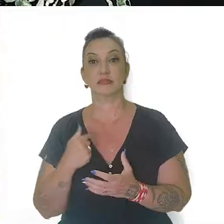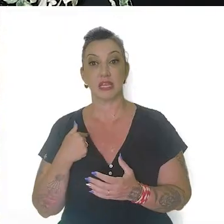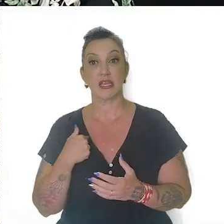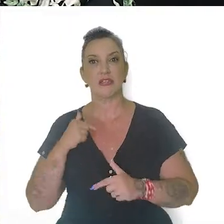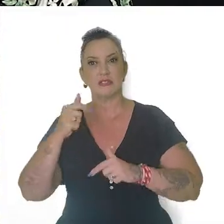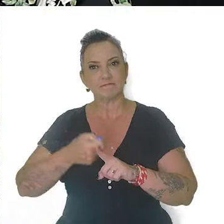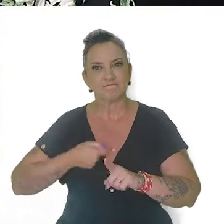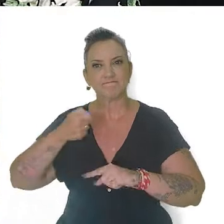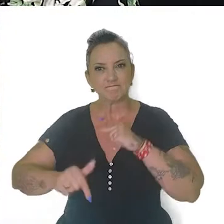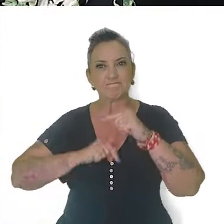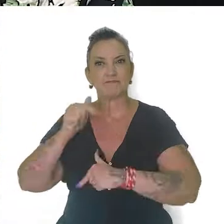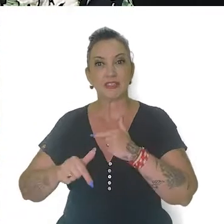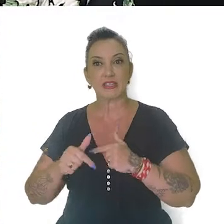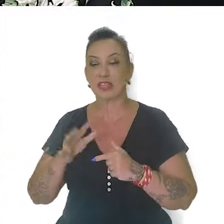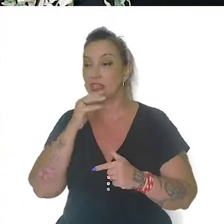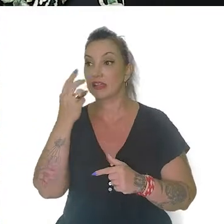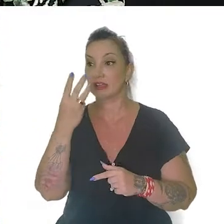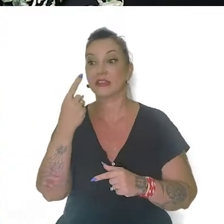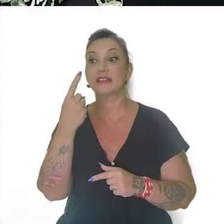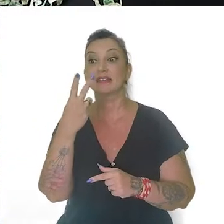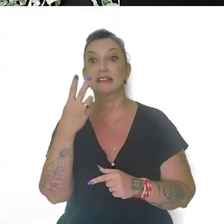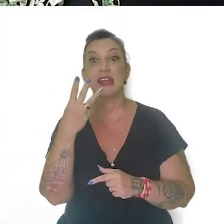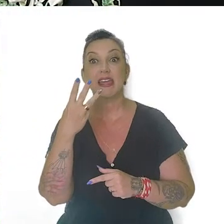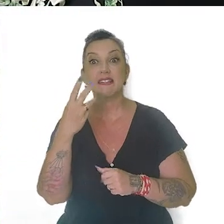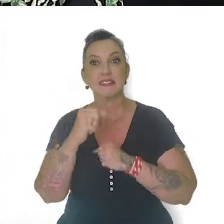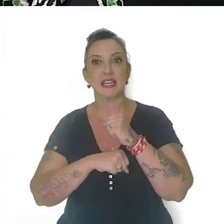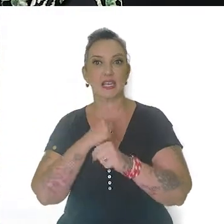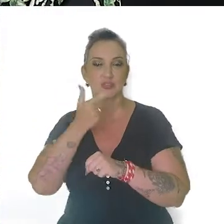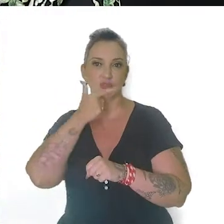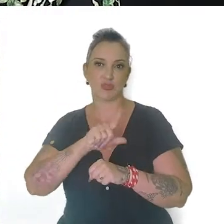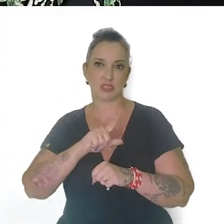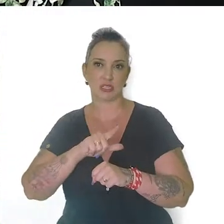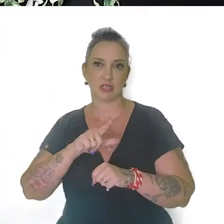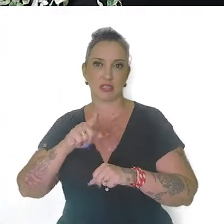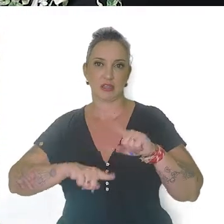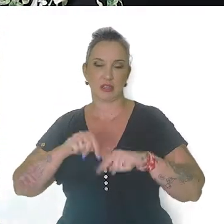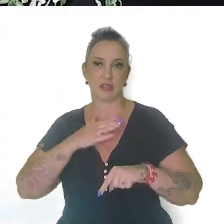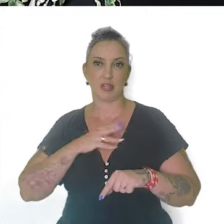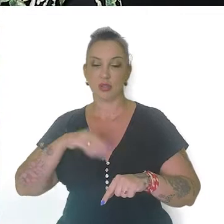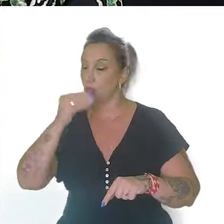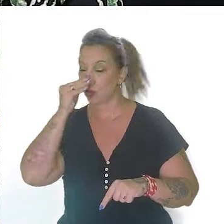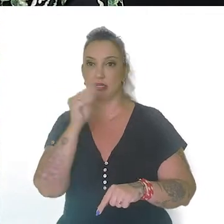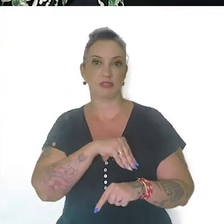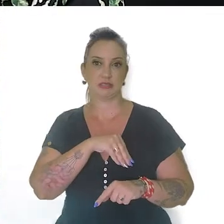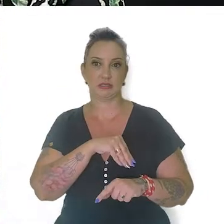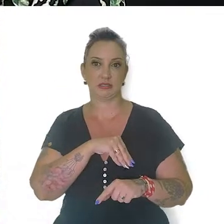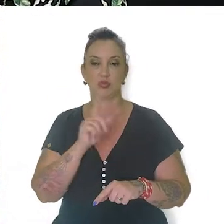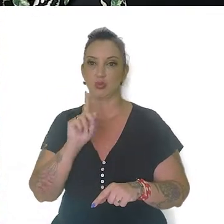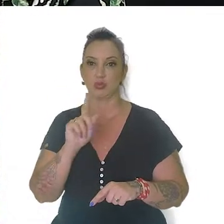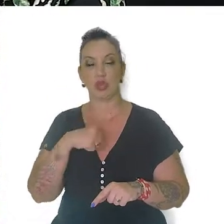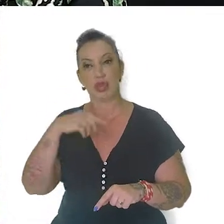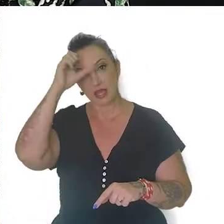eu não vou entrar nessa. E aí eu assim, batalhei pra caramba, demorei 13 anos pra conseguir comprar meu par de tocar disco. Mas eu nunca desisti, né?